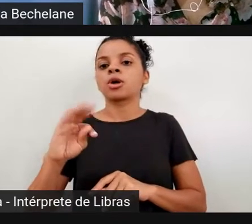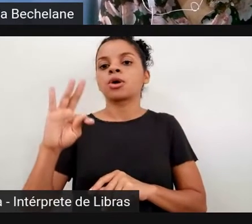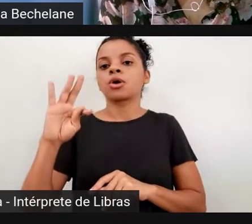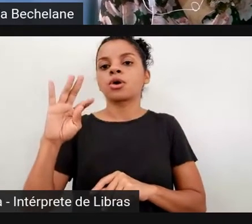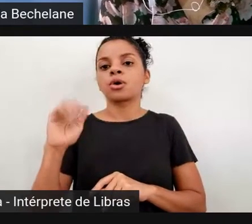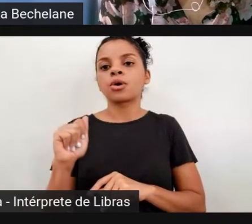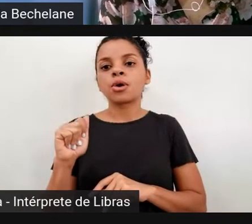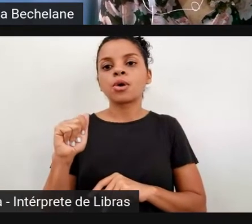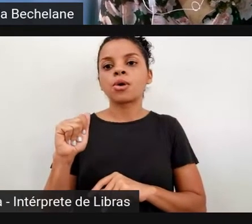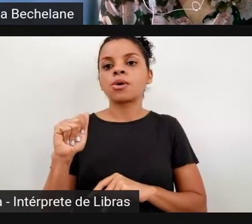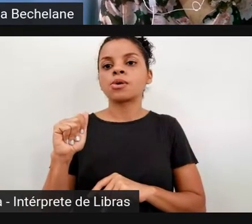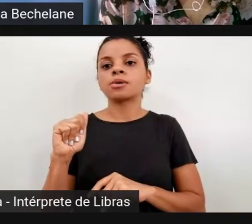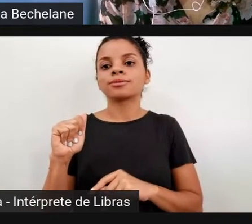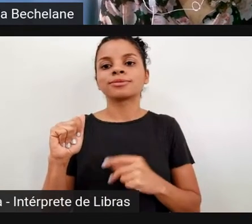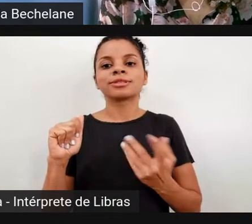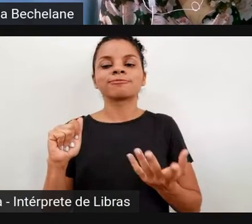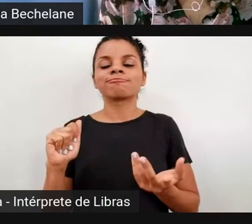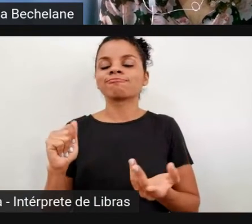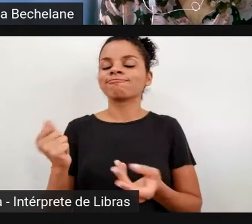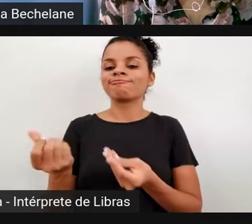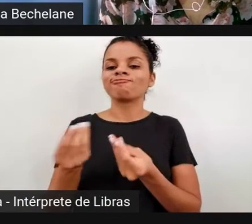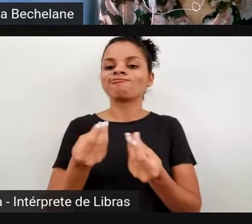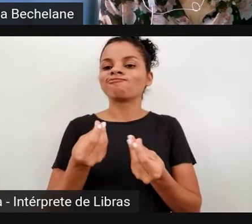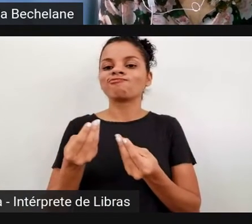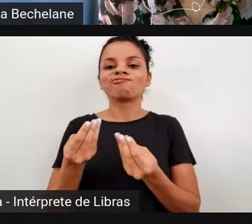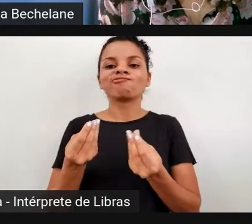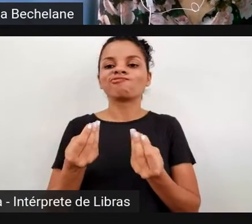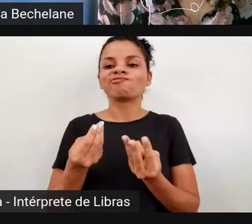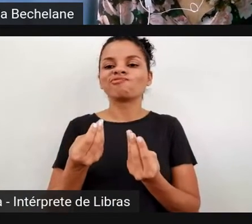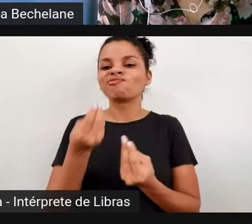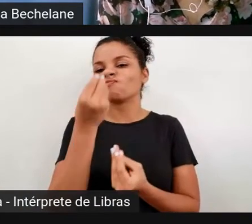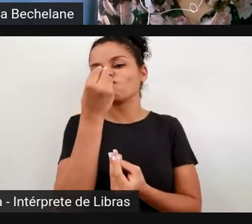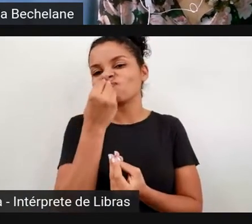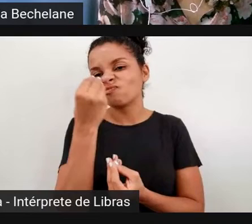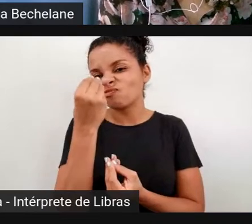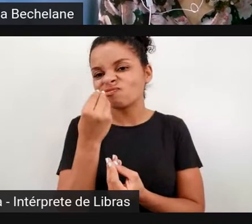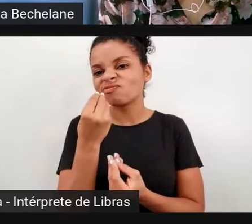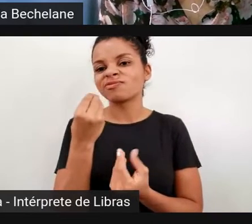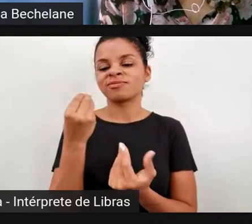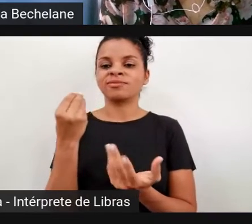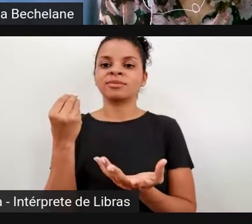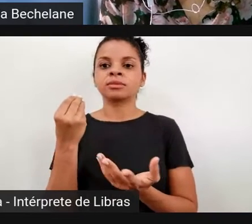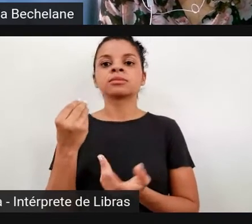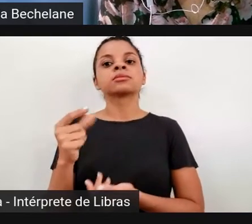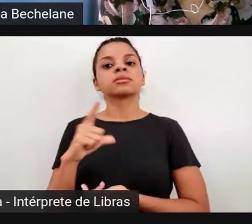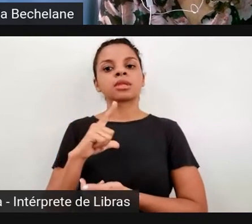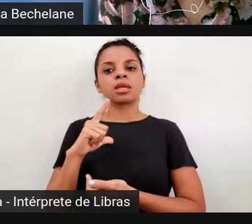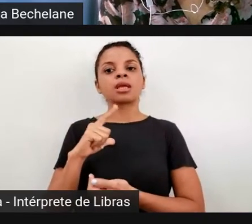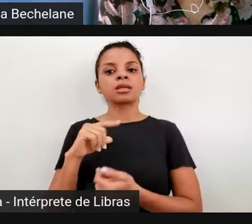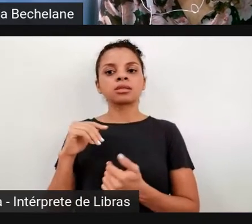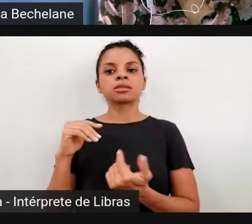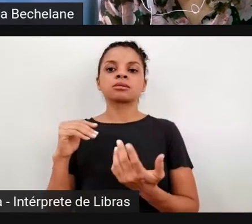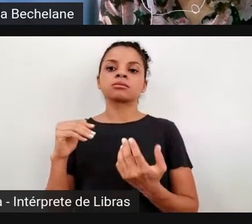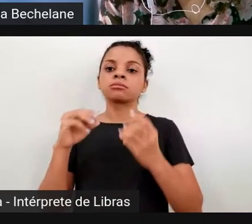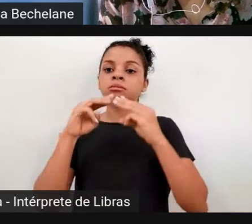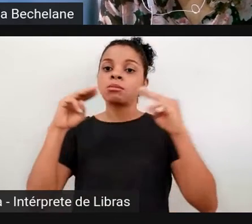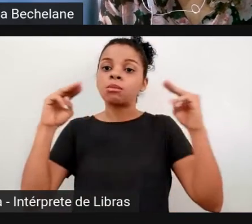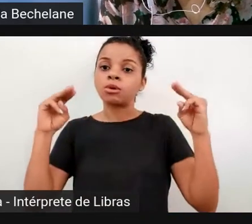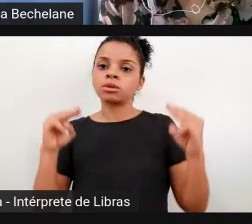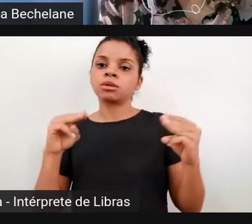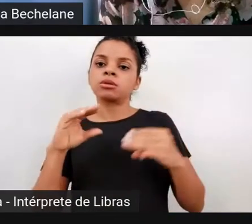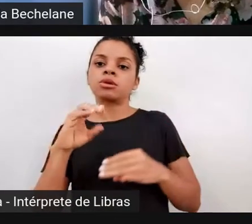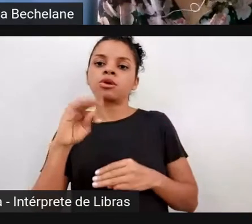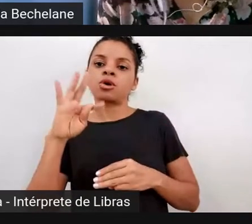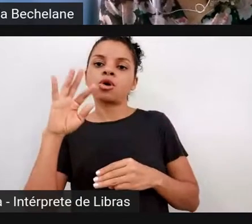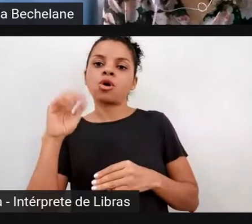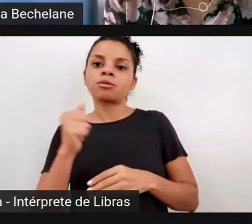relativamente pouco eficiente, né? A gente tem a política de cotas há 25 anos e a nossa representatividade feminina hoje